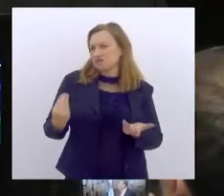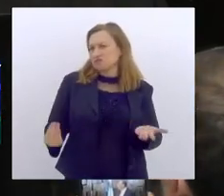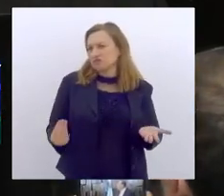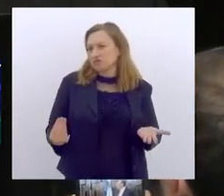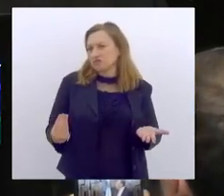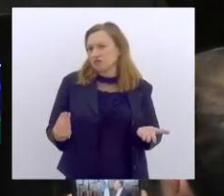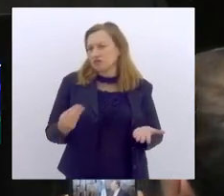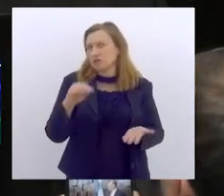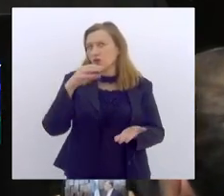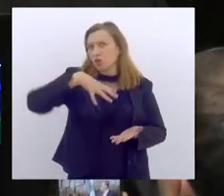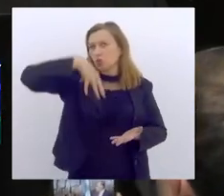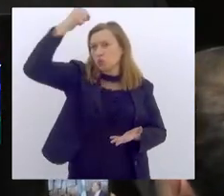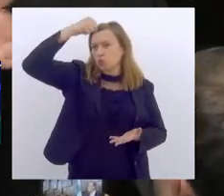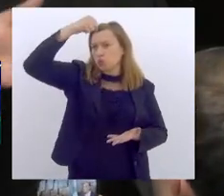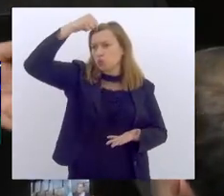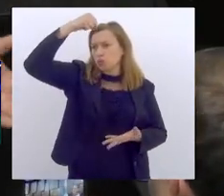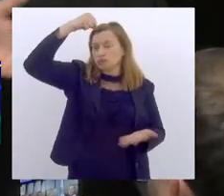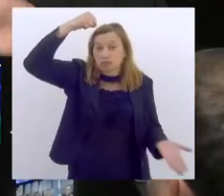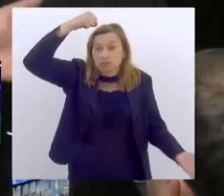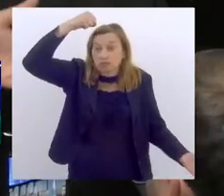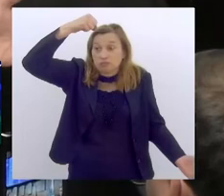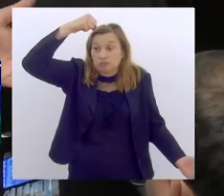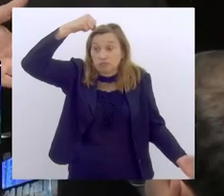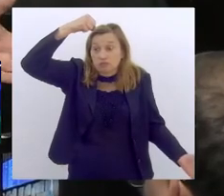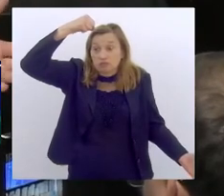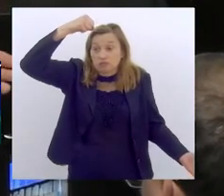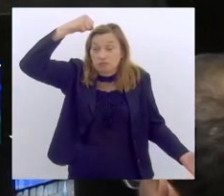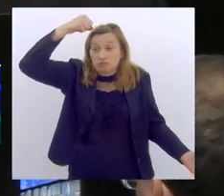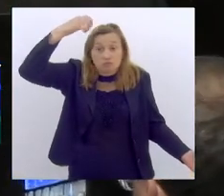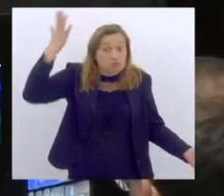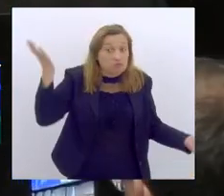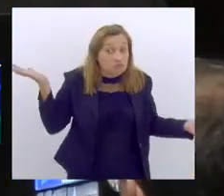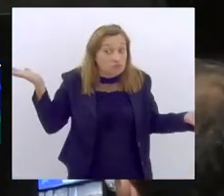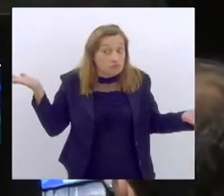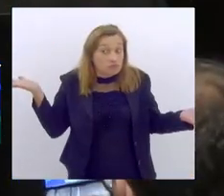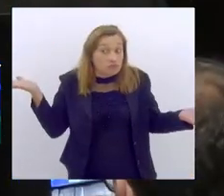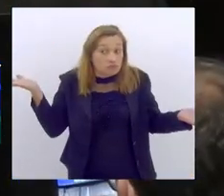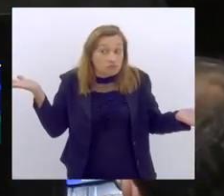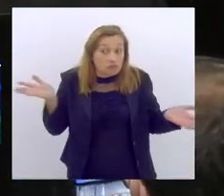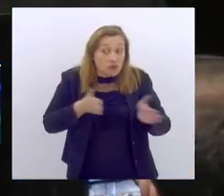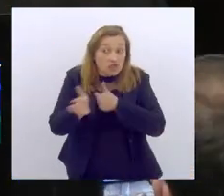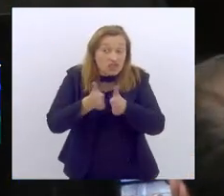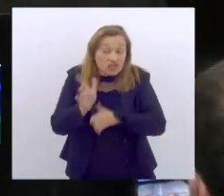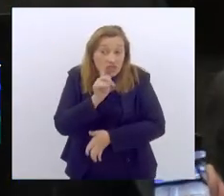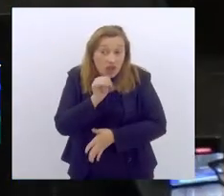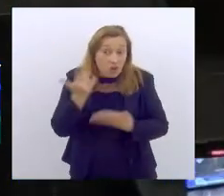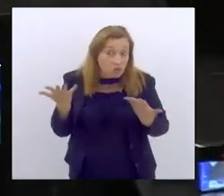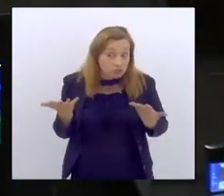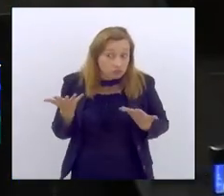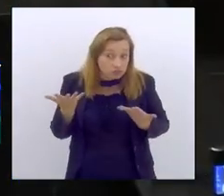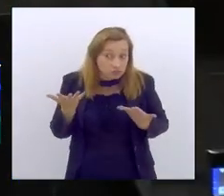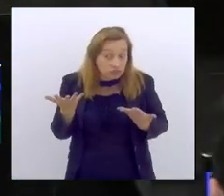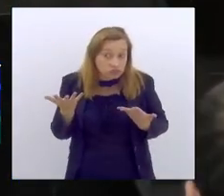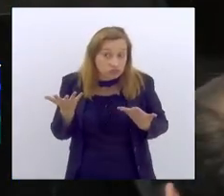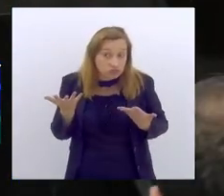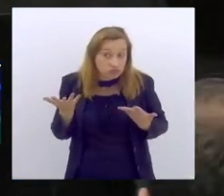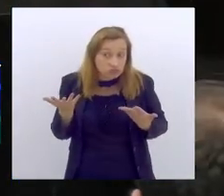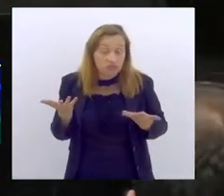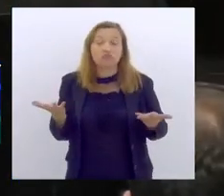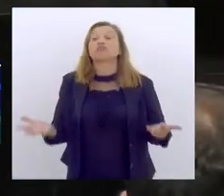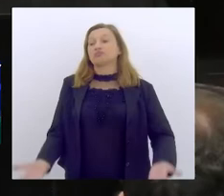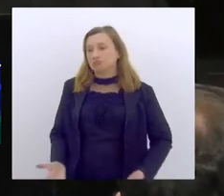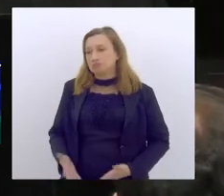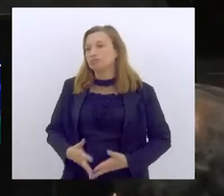sem energia elétrica ninguém aqui podes imaginar vivendo o cotidiano sem acesso a água potável consequentemente